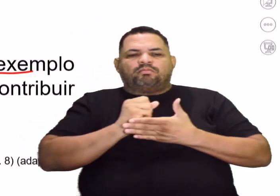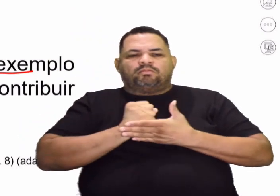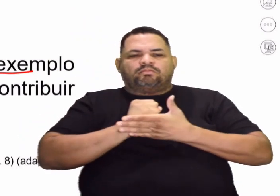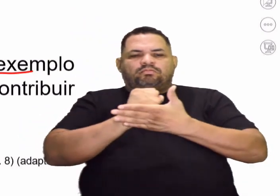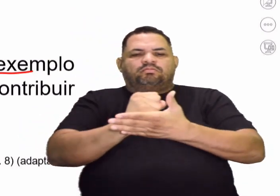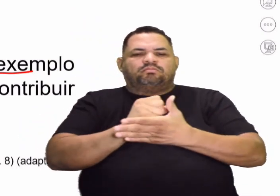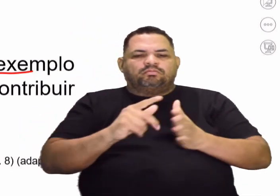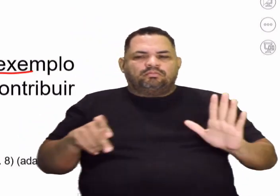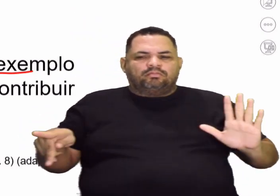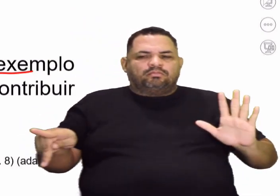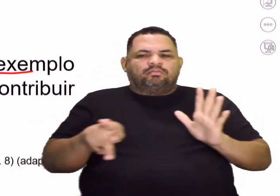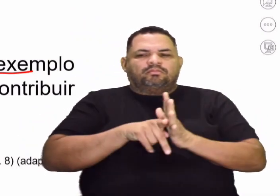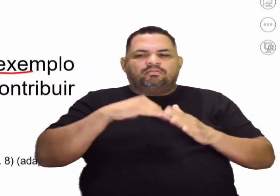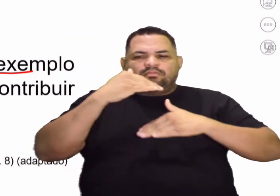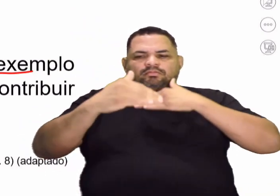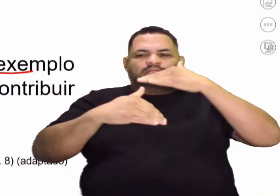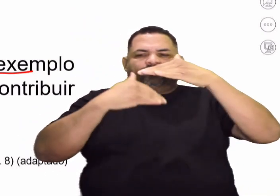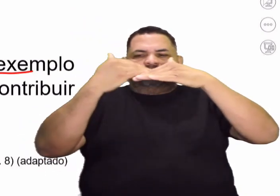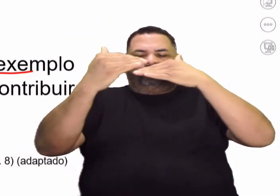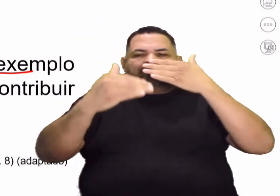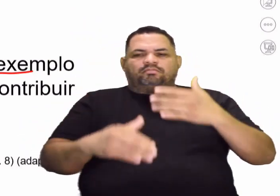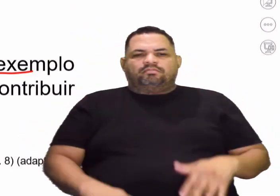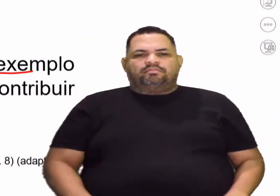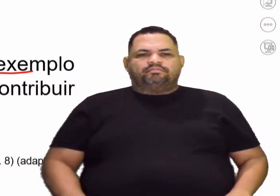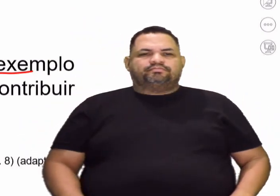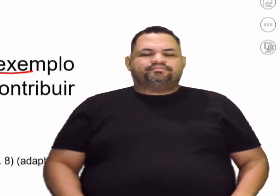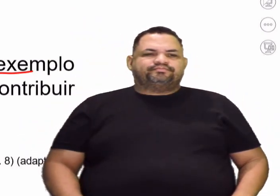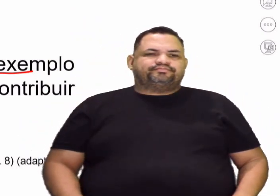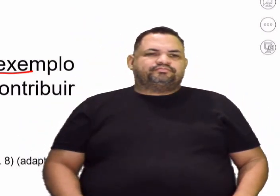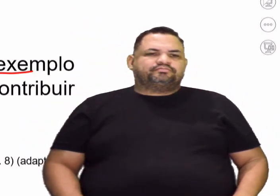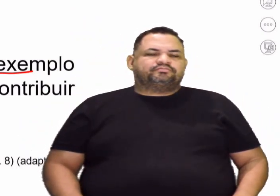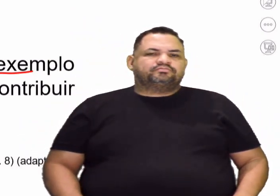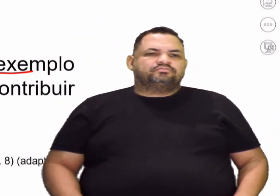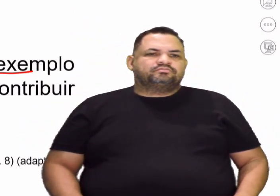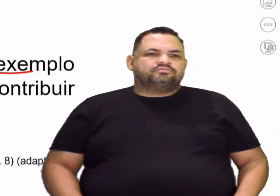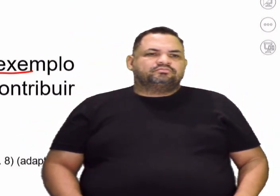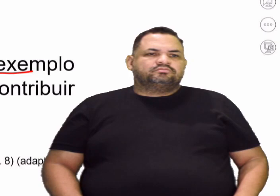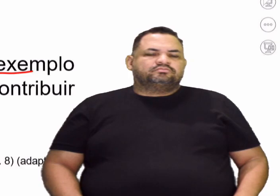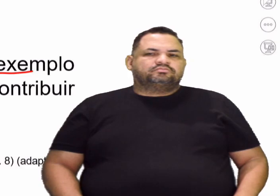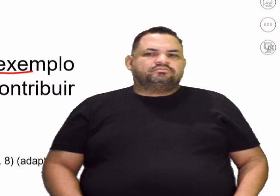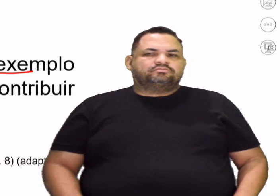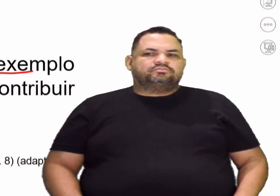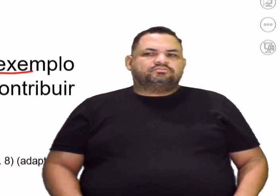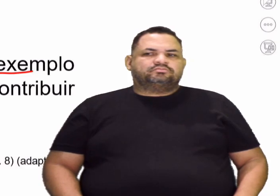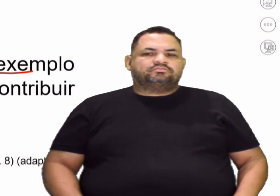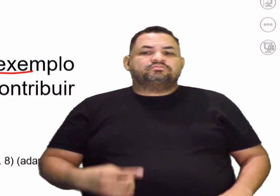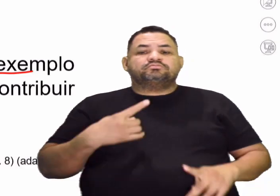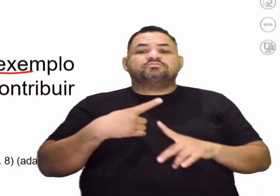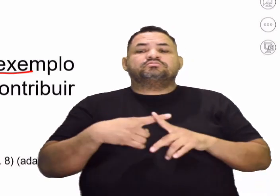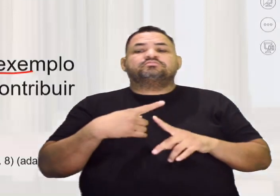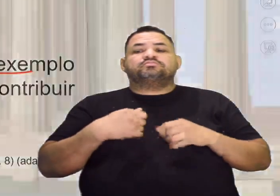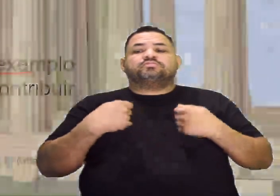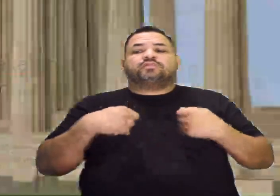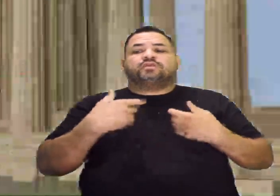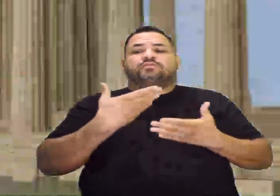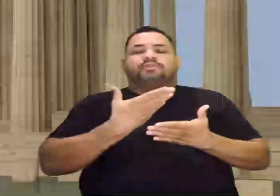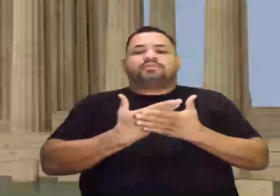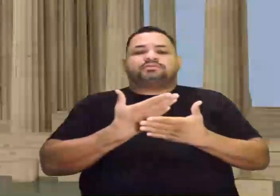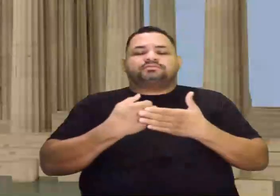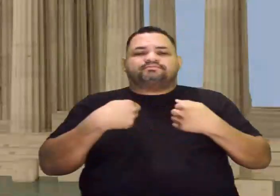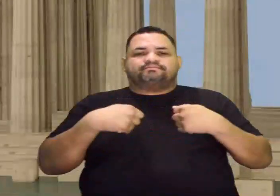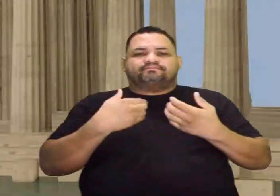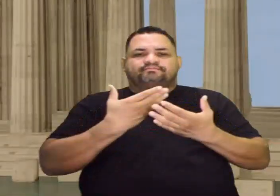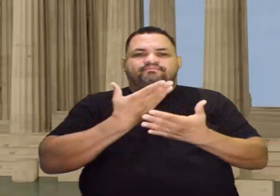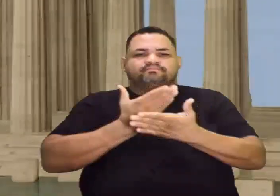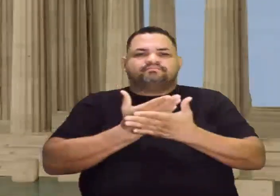contribuir para seu próprio desenvolvimento. Não está aí. Para que servem os estudos? Olha só, o Platão já trouxe a